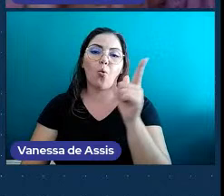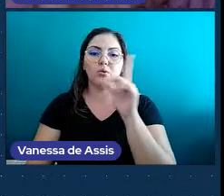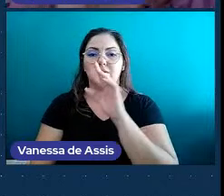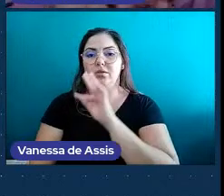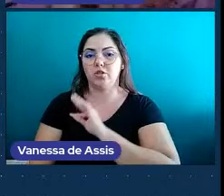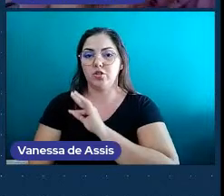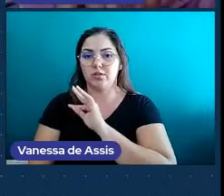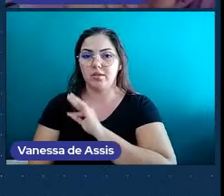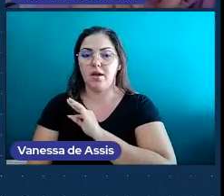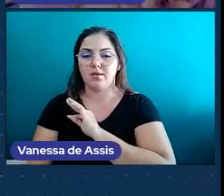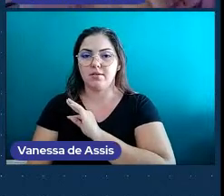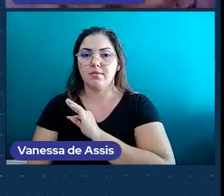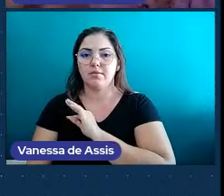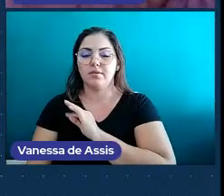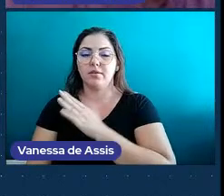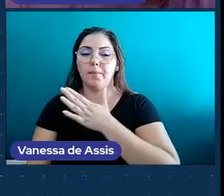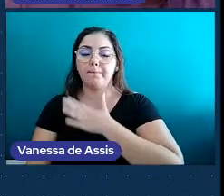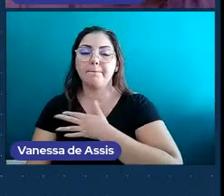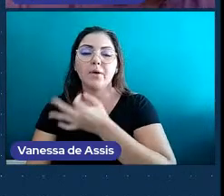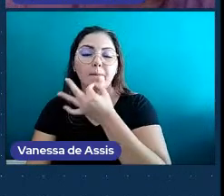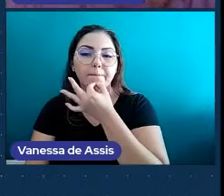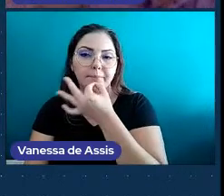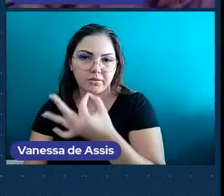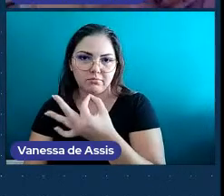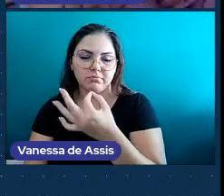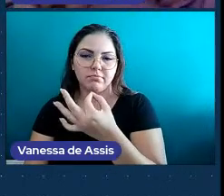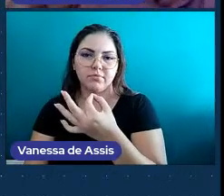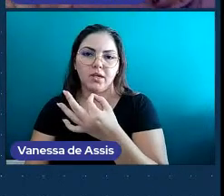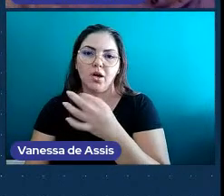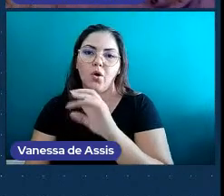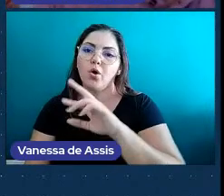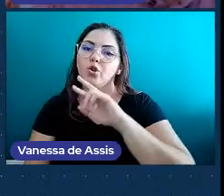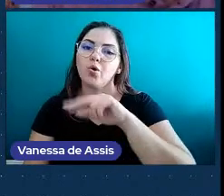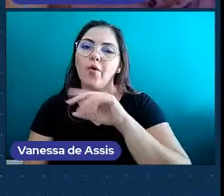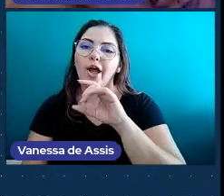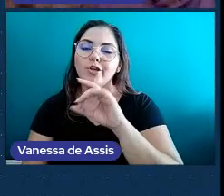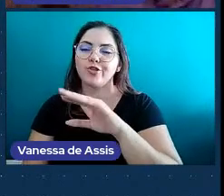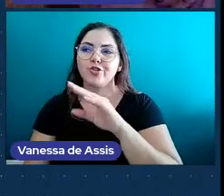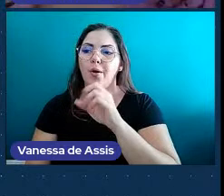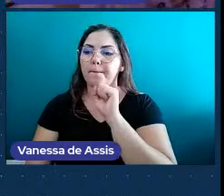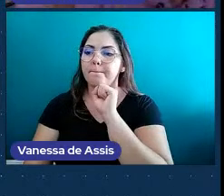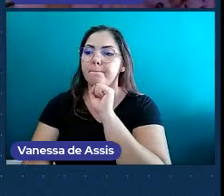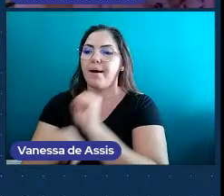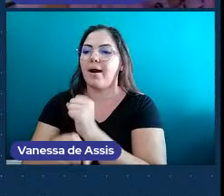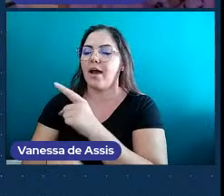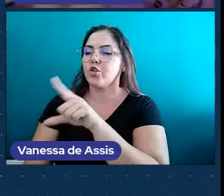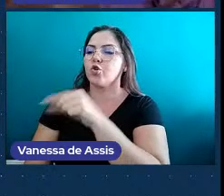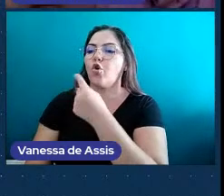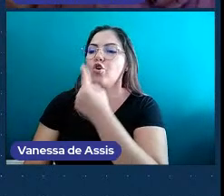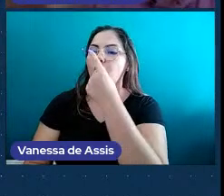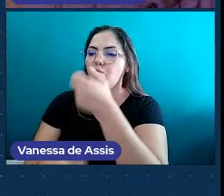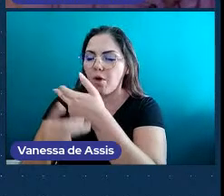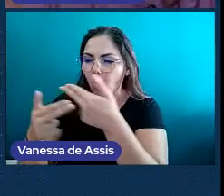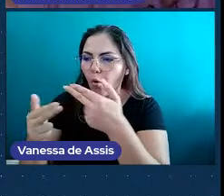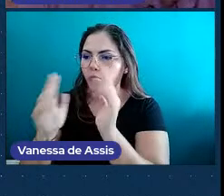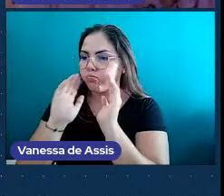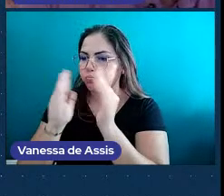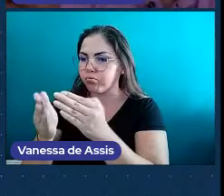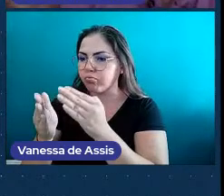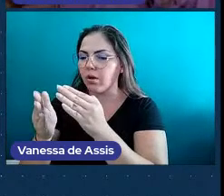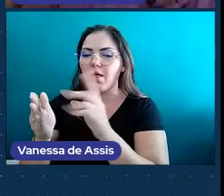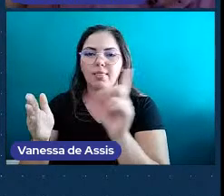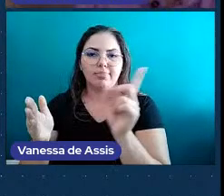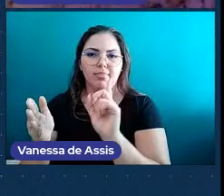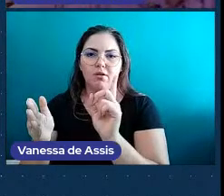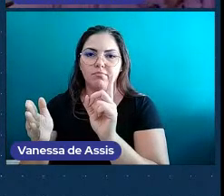nunca parar só no o que vai fazer. É sempre importante dizer o que vai fazer, como vai